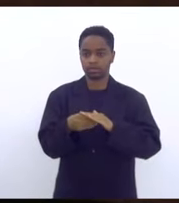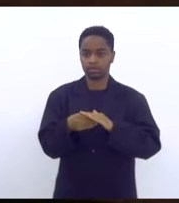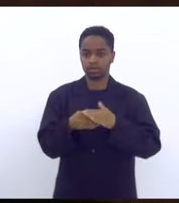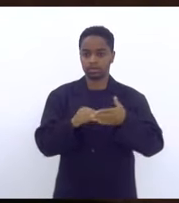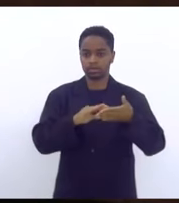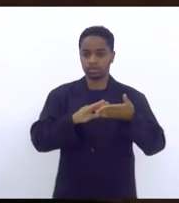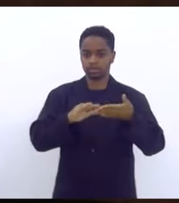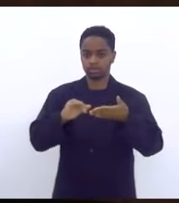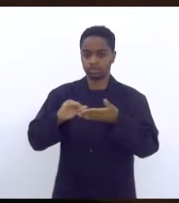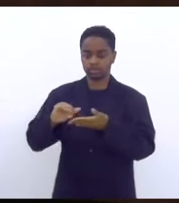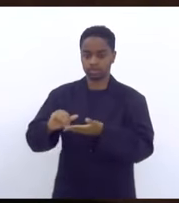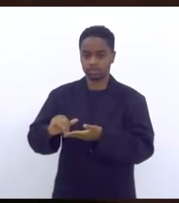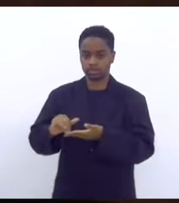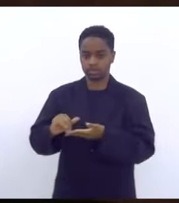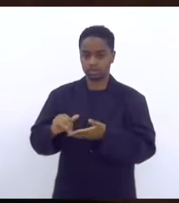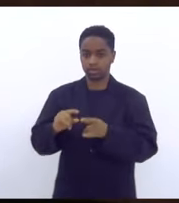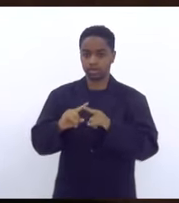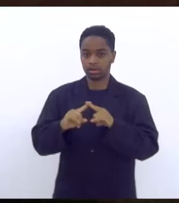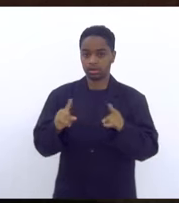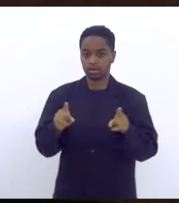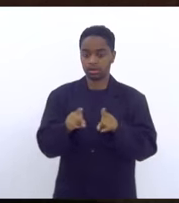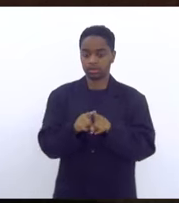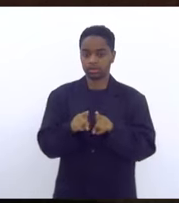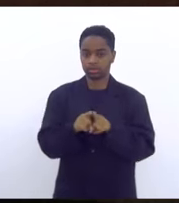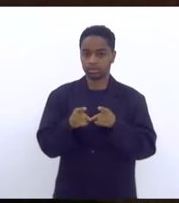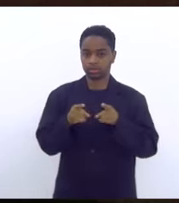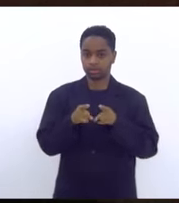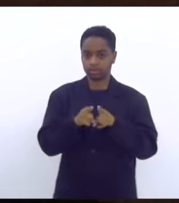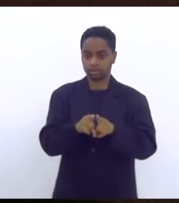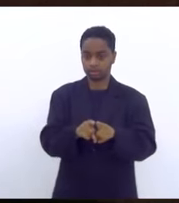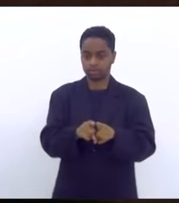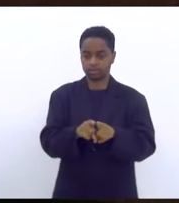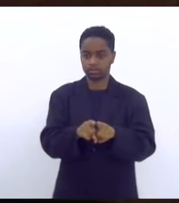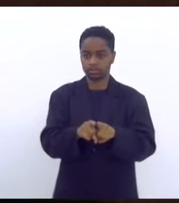supressiva. Mas, ao mesmo tempo,